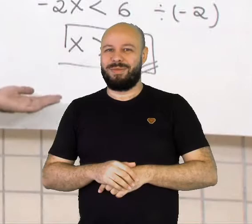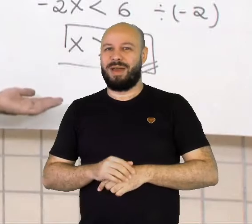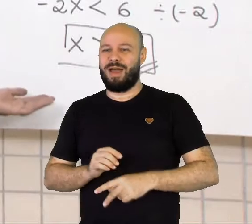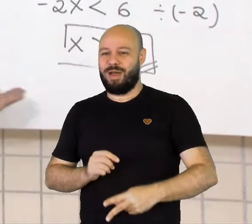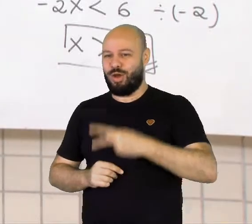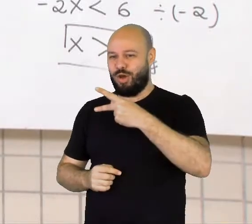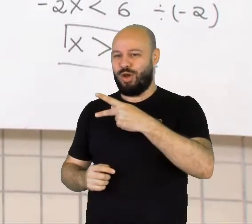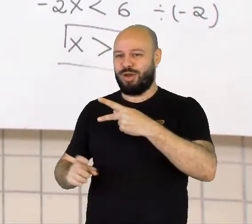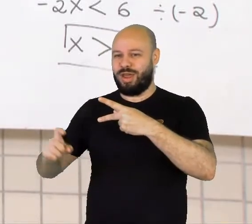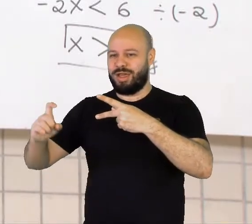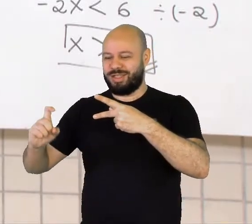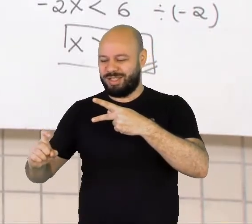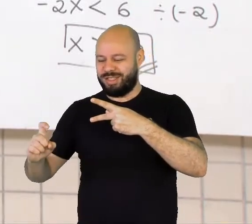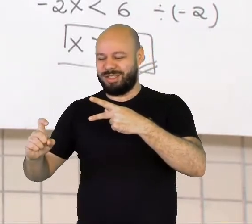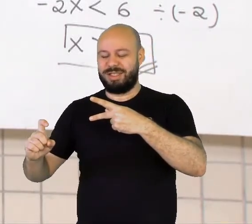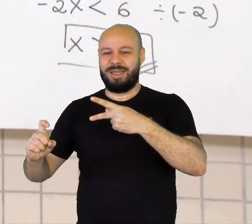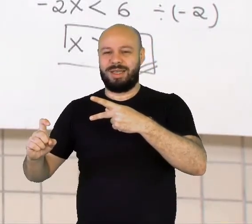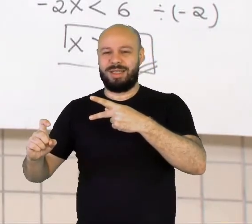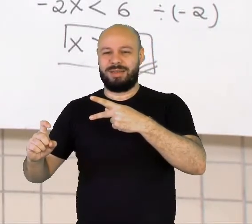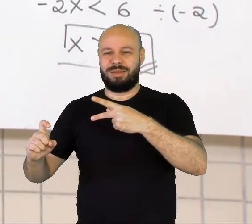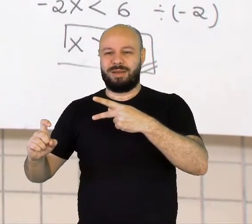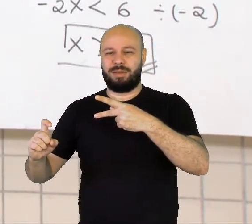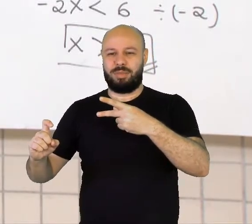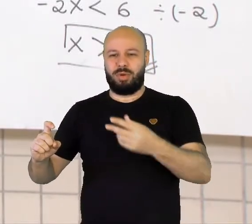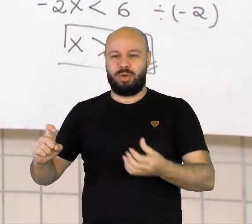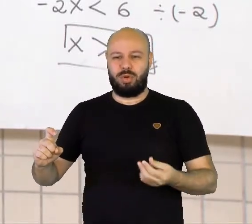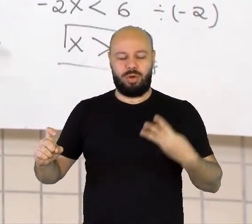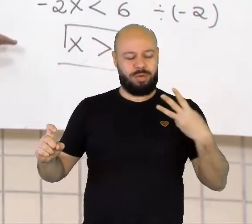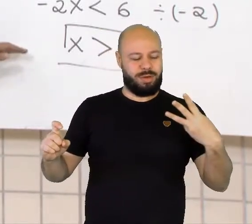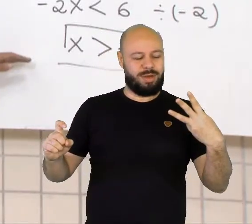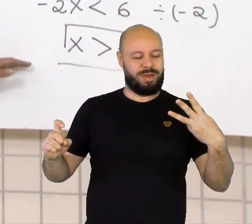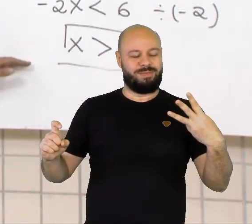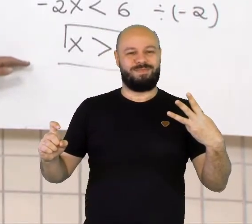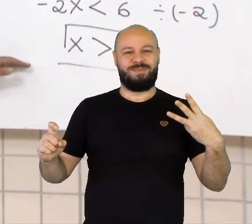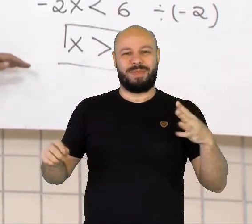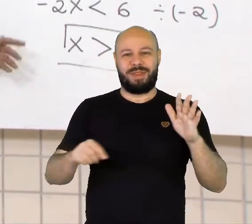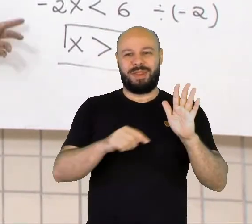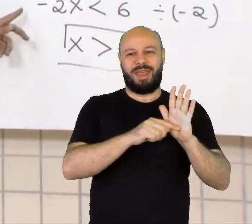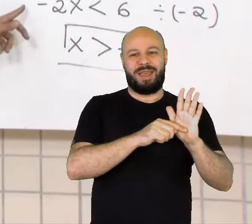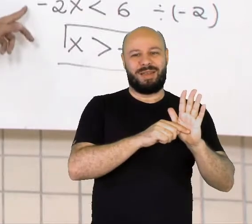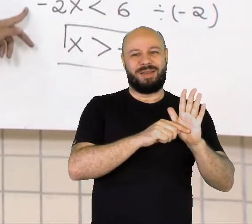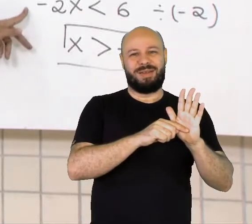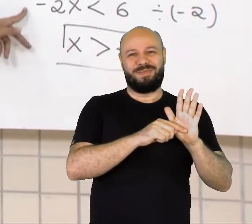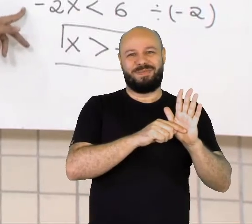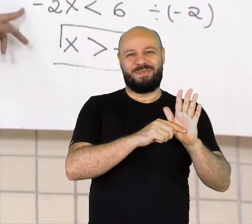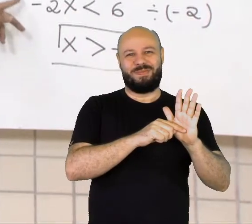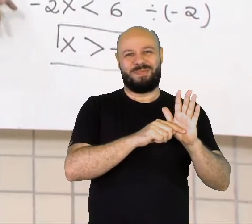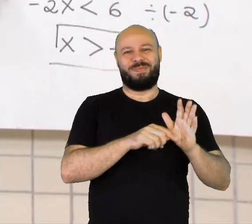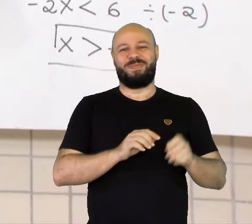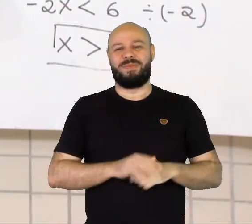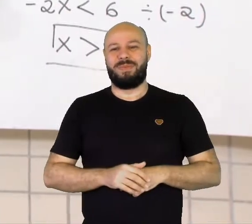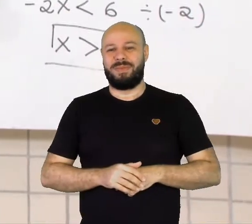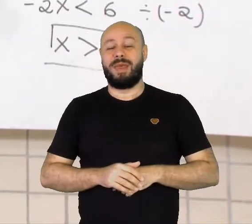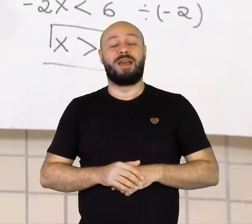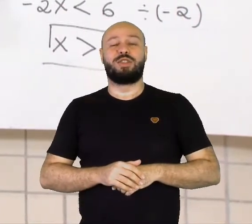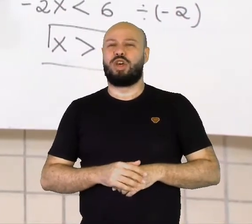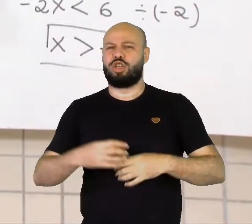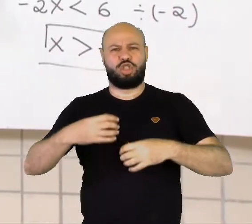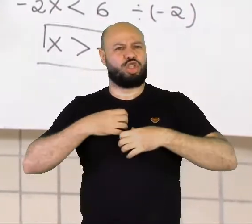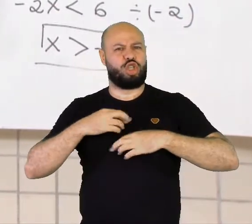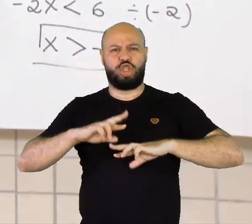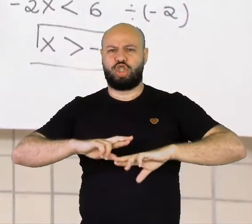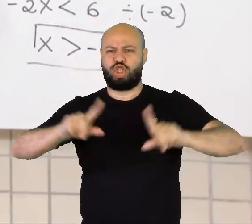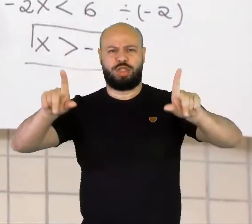Mesma resposta, pessoal. A diferença foi a forma que a gente resolveu. Aqui a gente já usou a propriedade, então aqui a gente